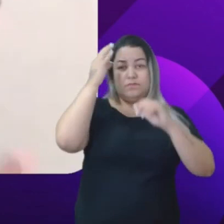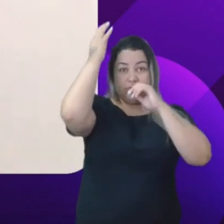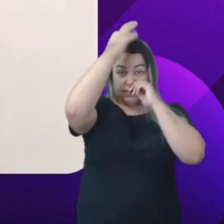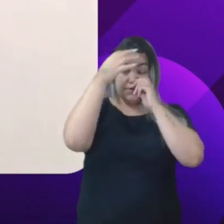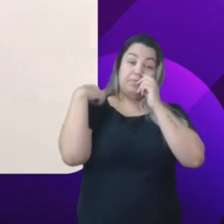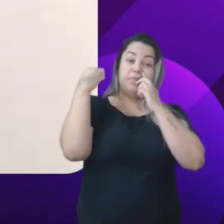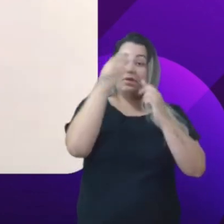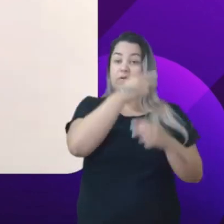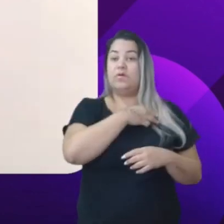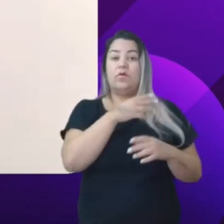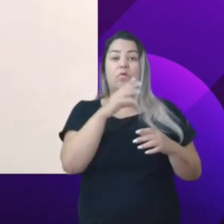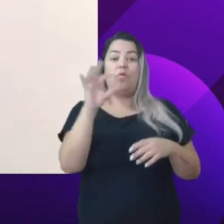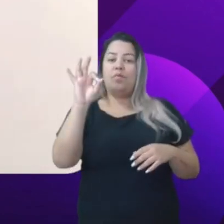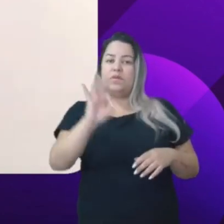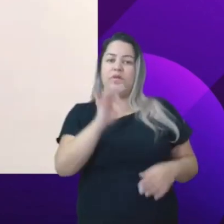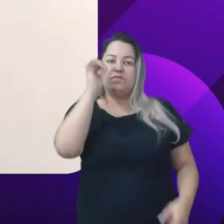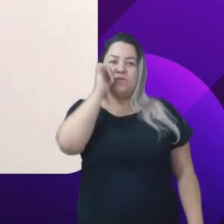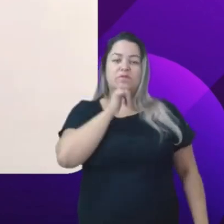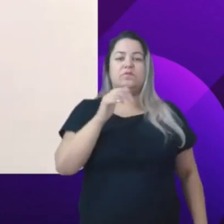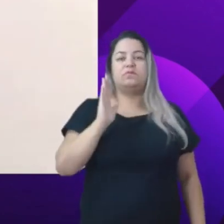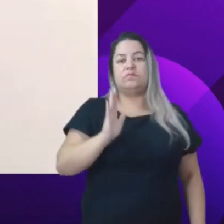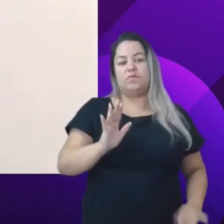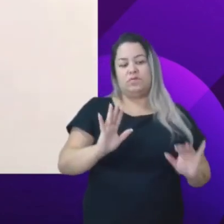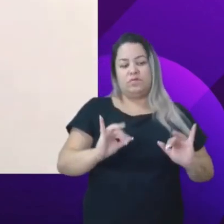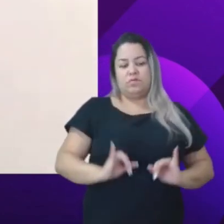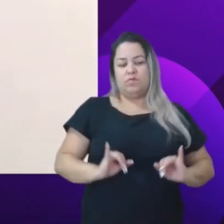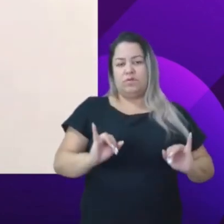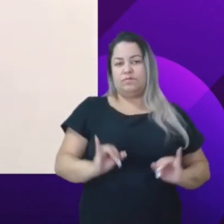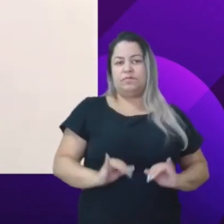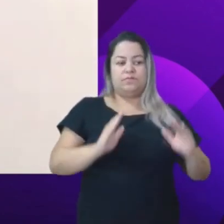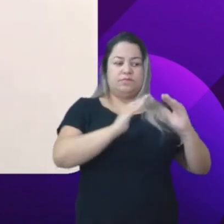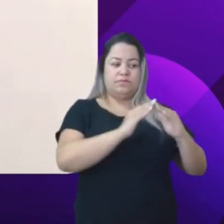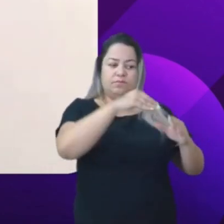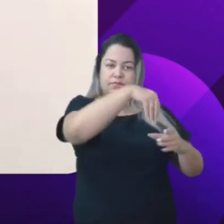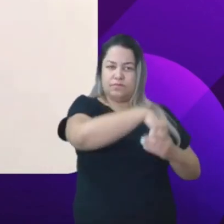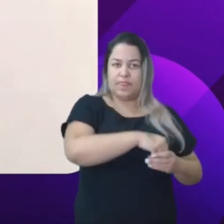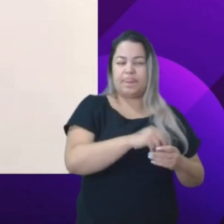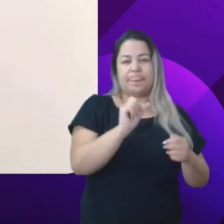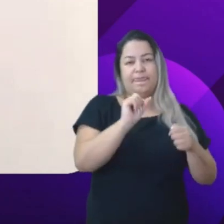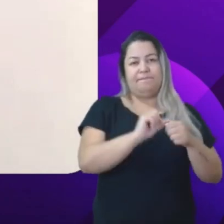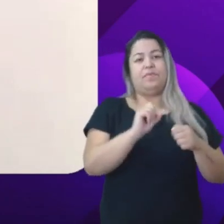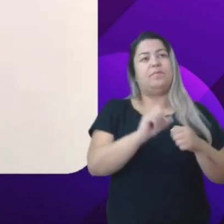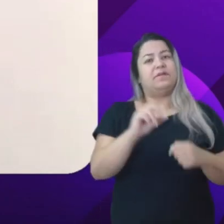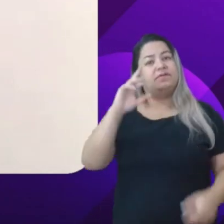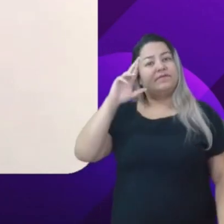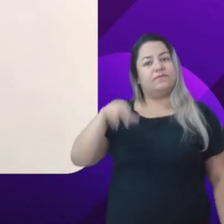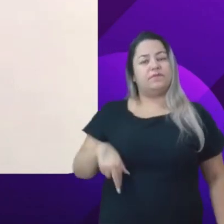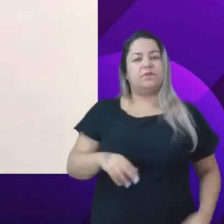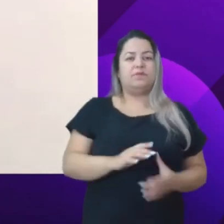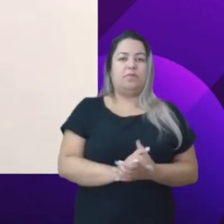exemplo. Qual é a porcentagem de mulheres que já sofreram alguma violência doméstica? E aí a gente faz com que elas reflitam sobre